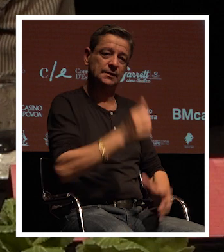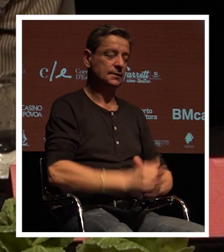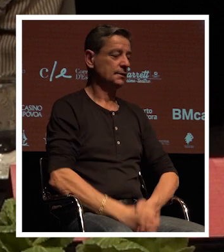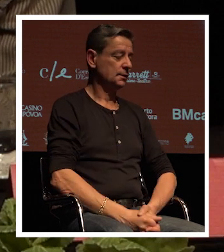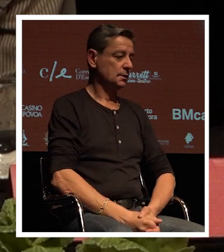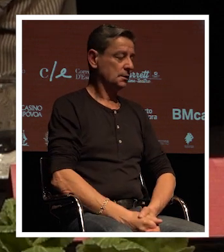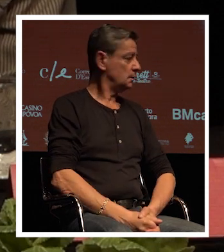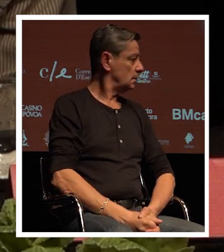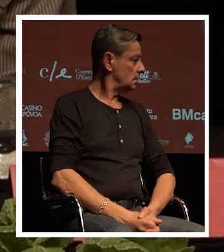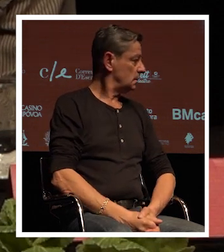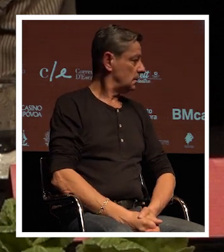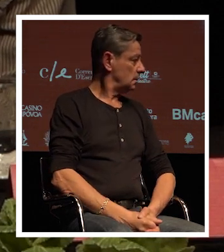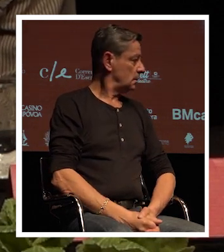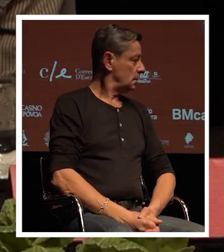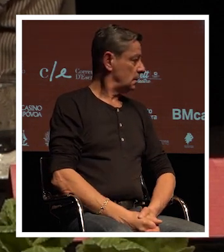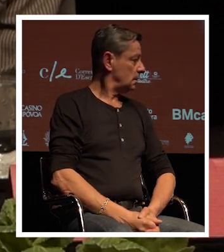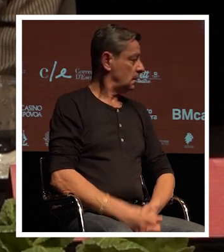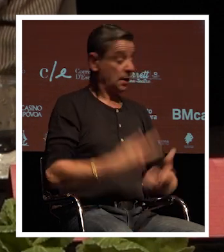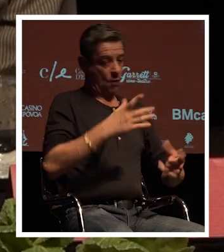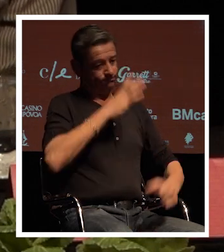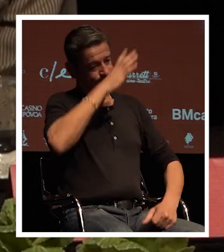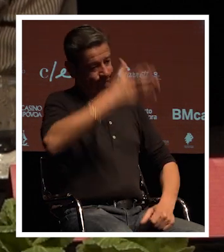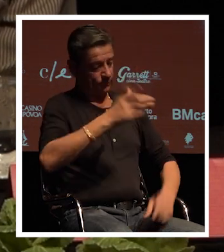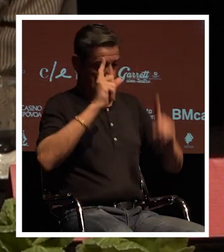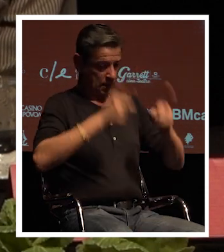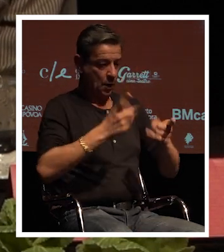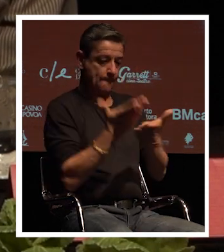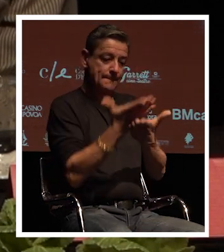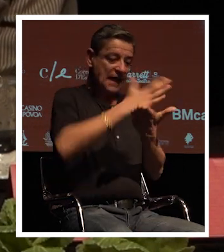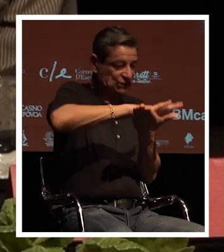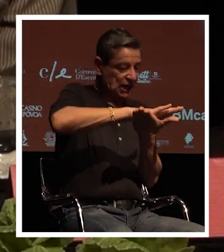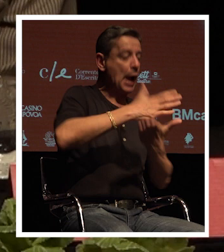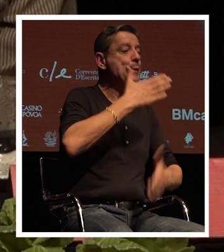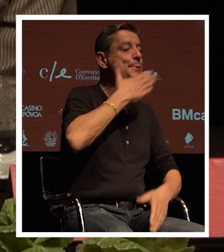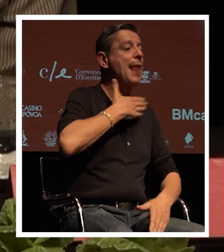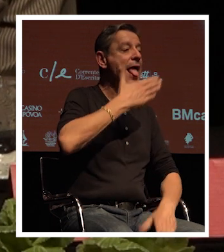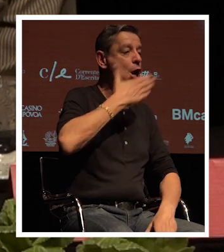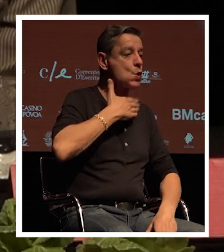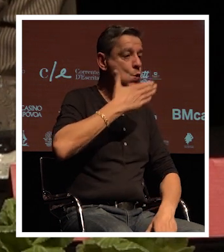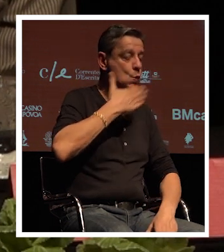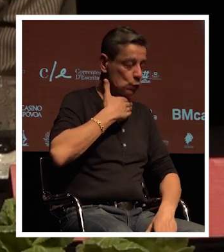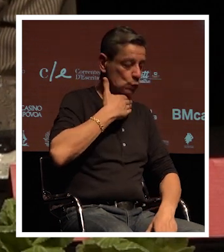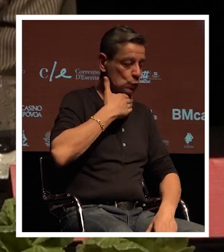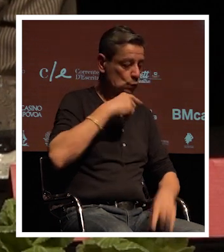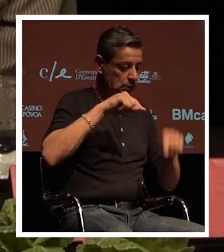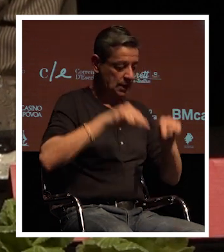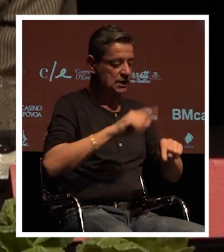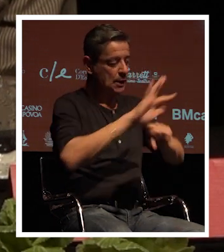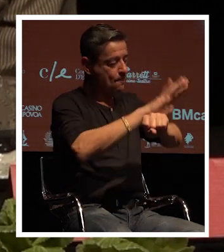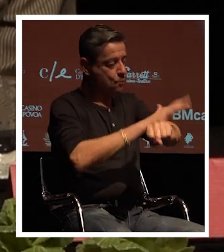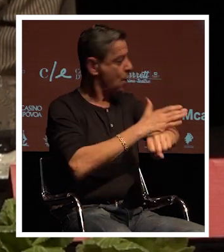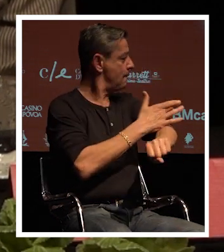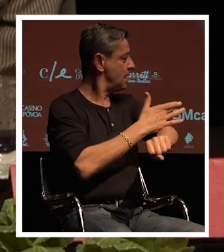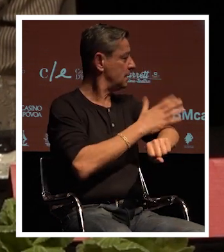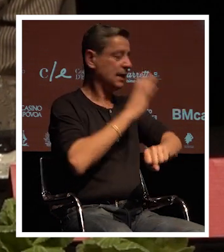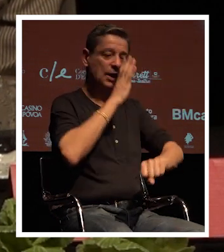h e eu queria ao evocar a Hélia e essa ideia de Página em Branco H este este poema eu tenho mesmo que